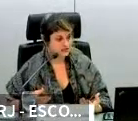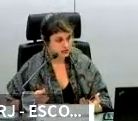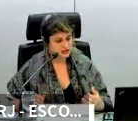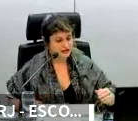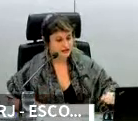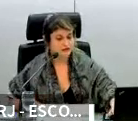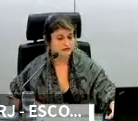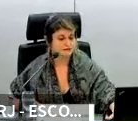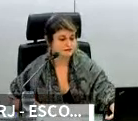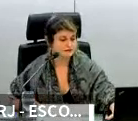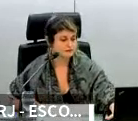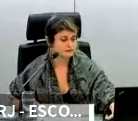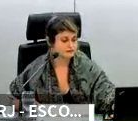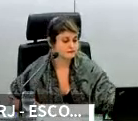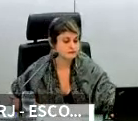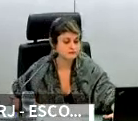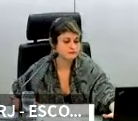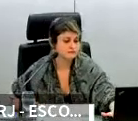leitura com esses dados.